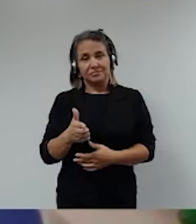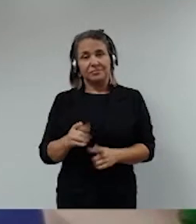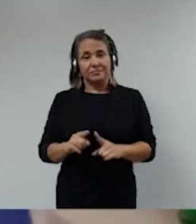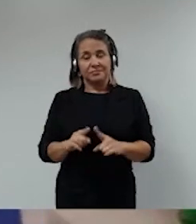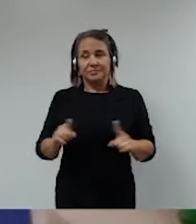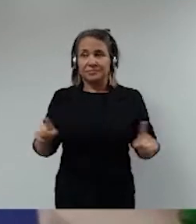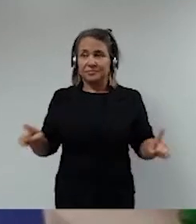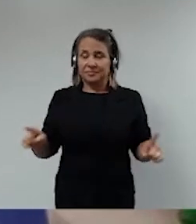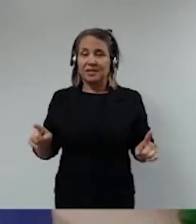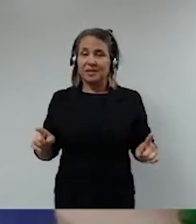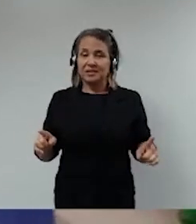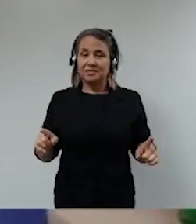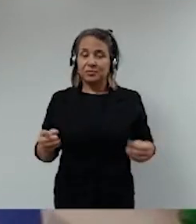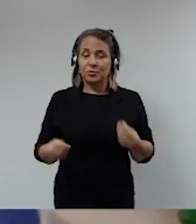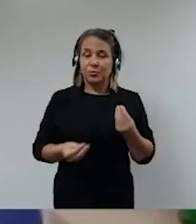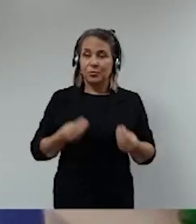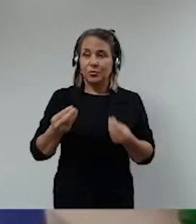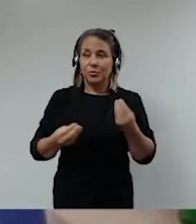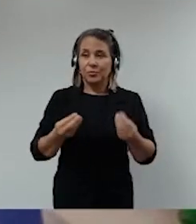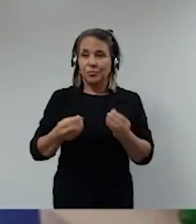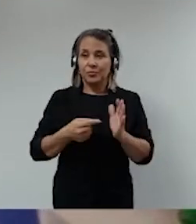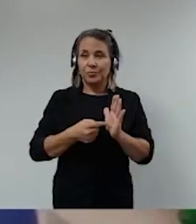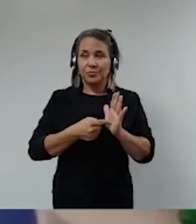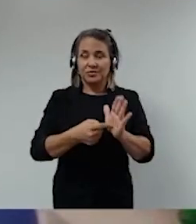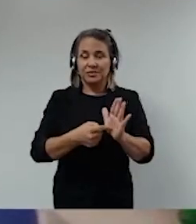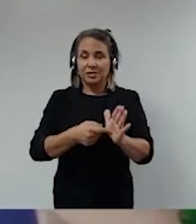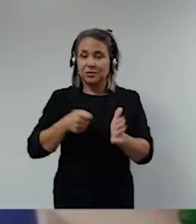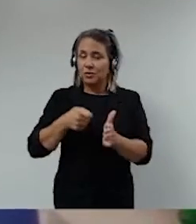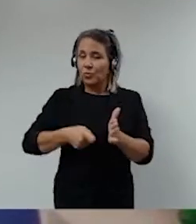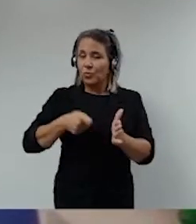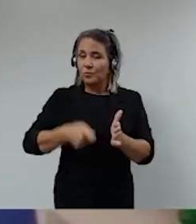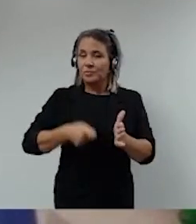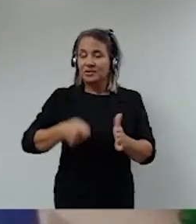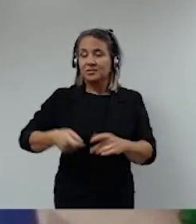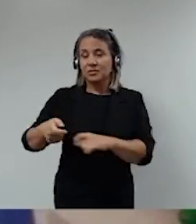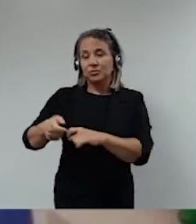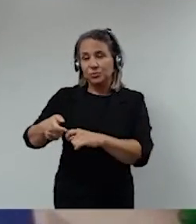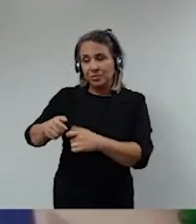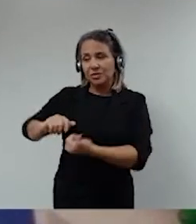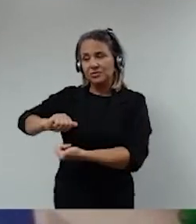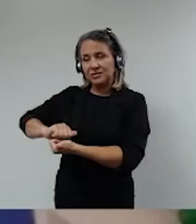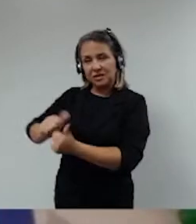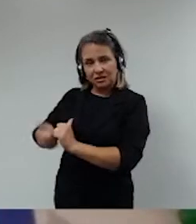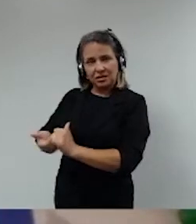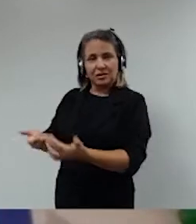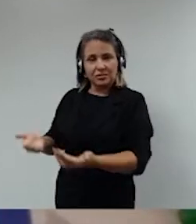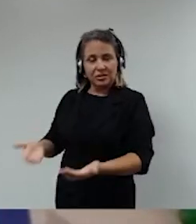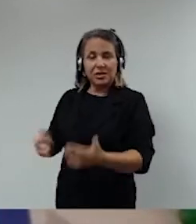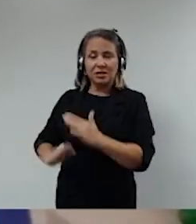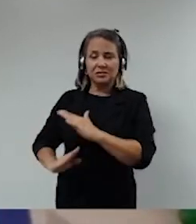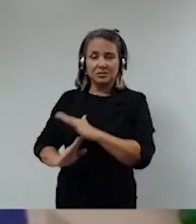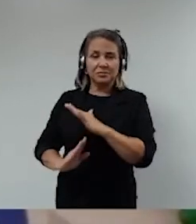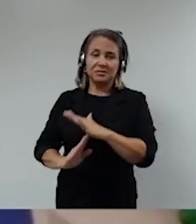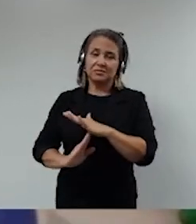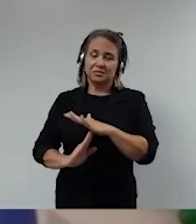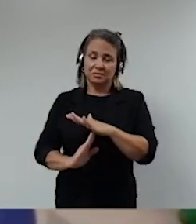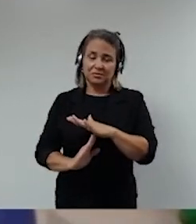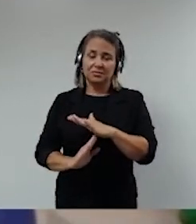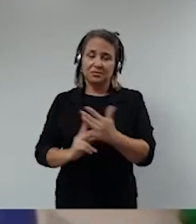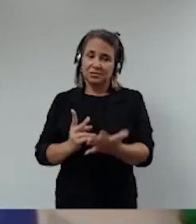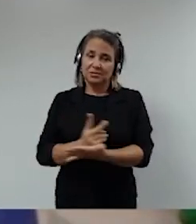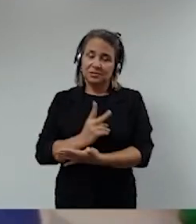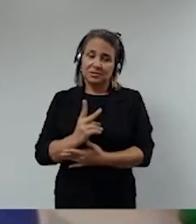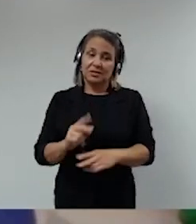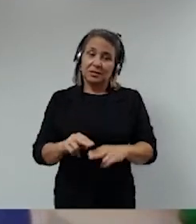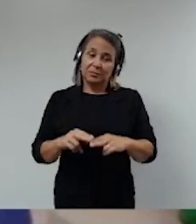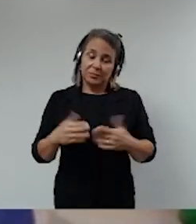forma inusitada, vem exigindo, né, que os médicos se adequem a essas limitações, né?